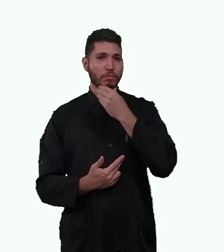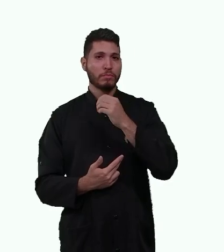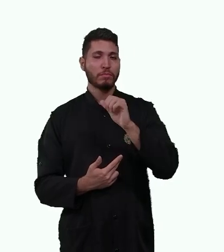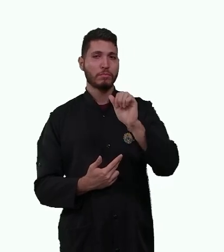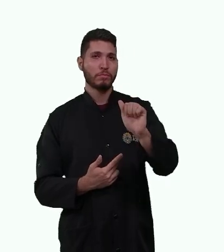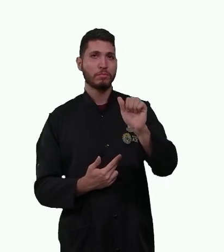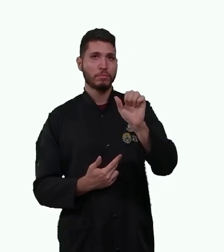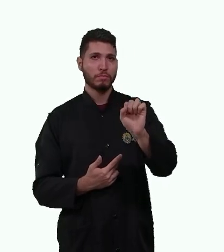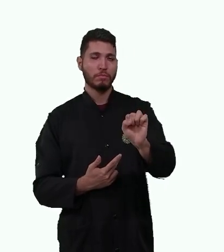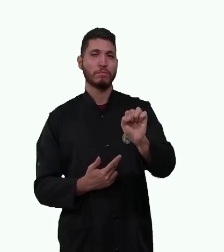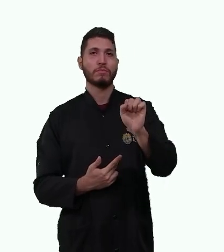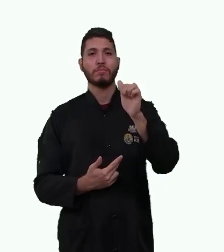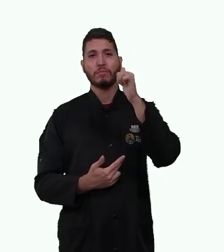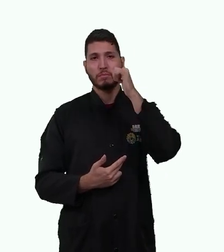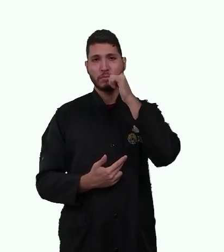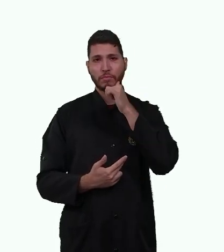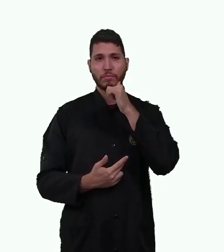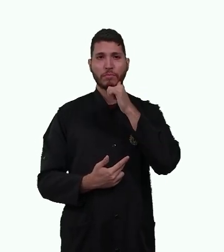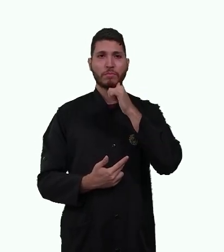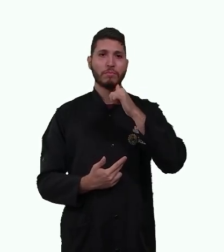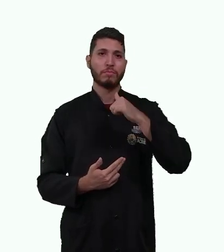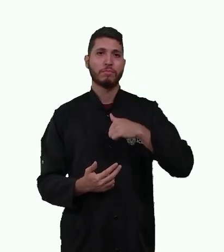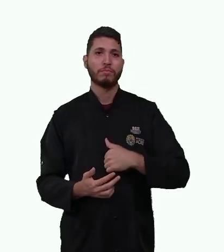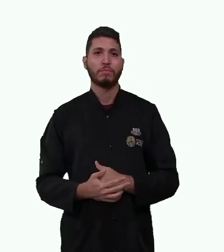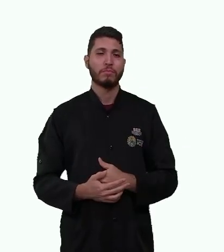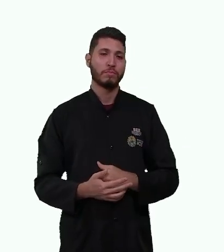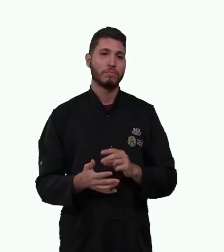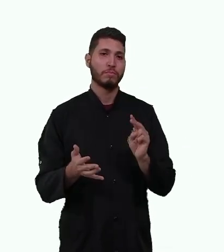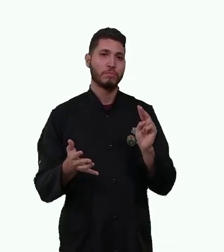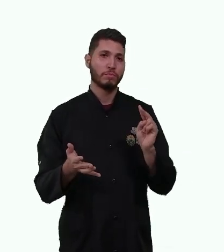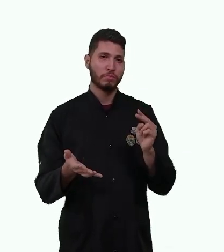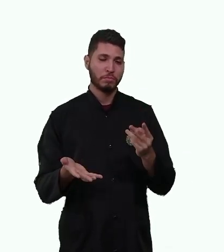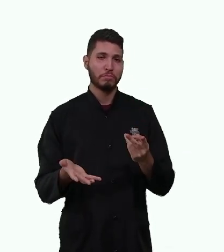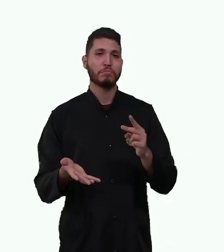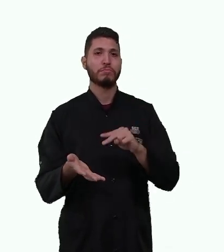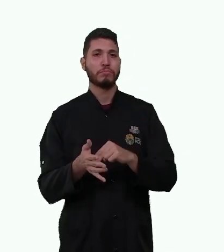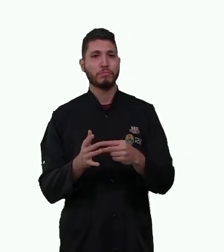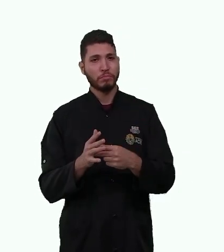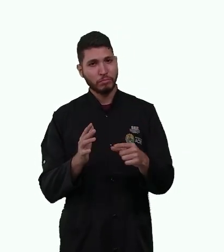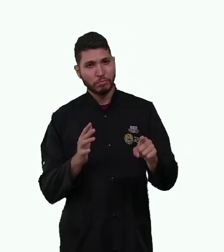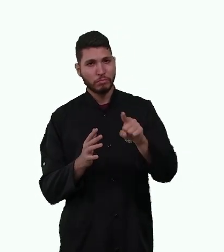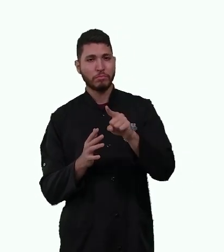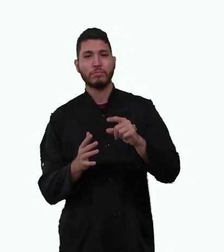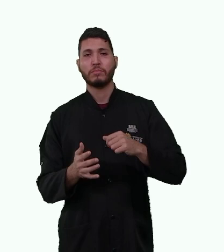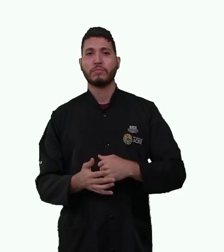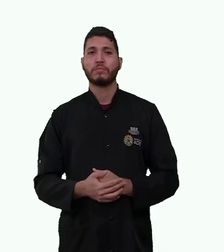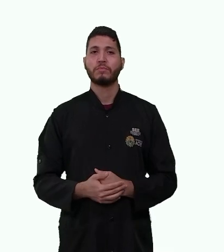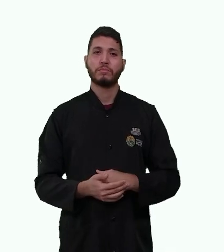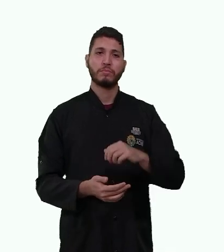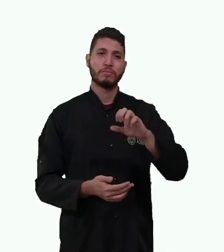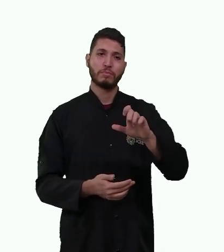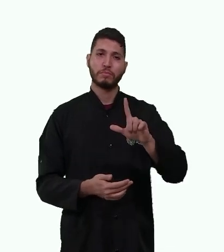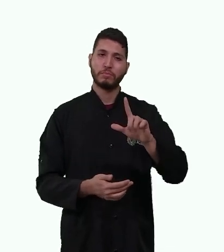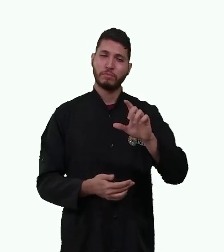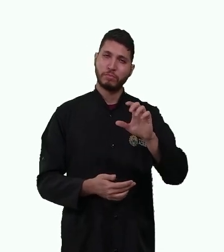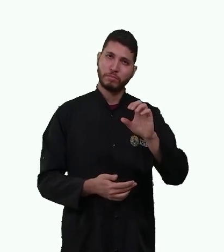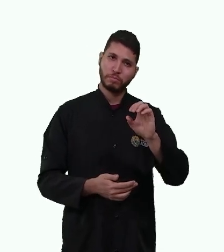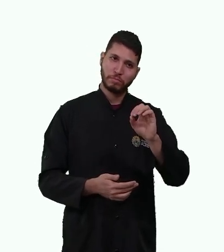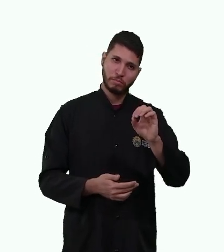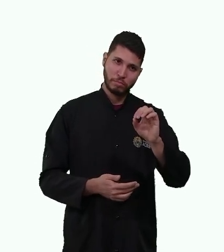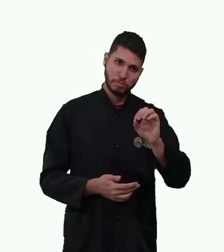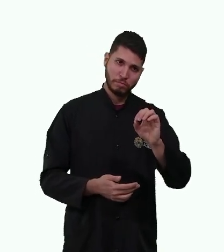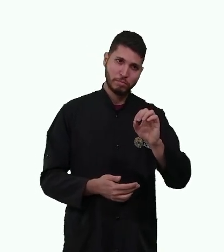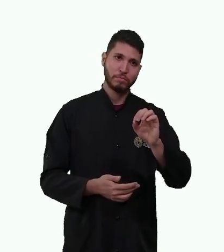o masculino e vosotras para o feminino, e significa vós. Ellos, eles,